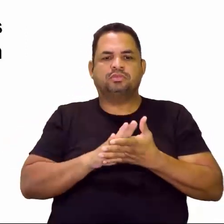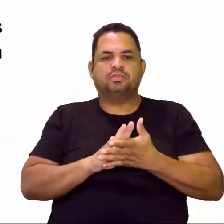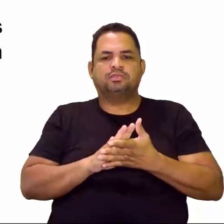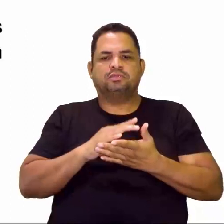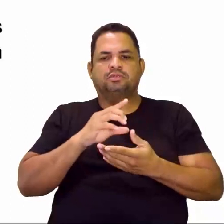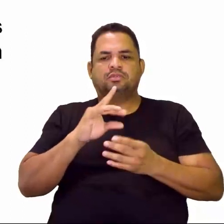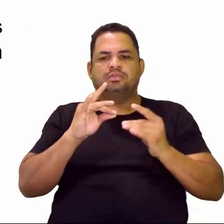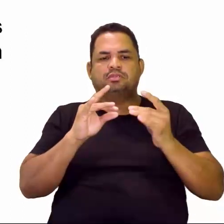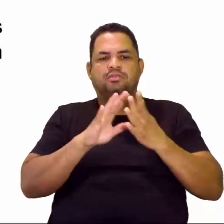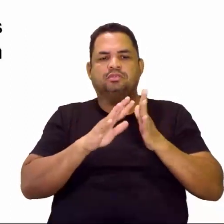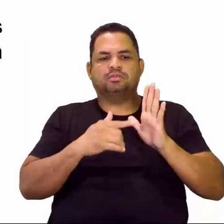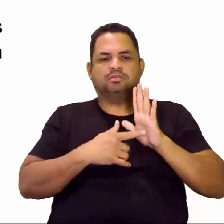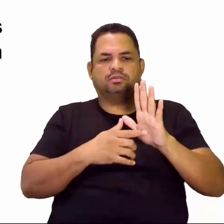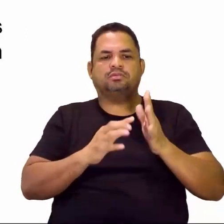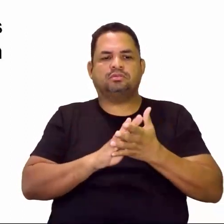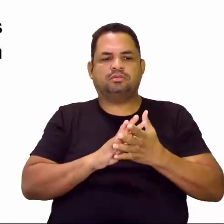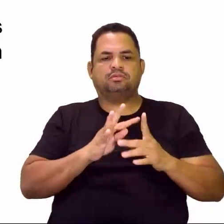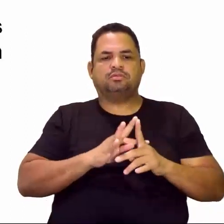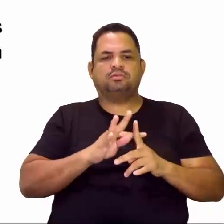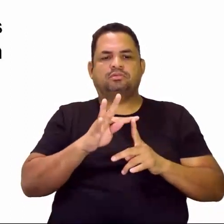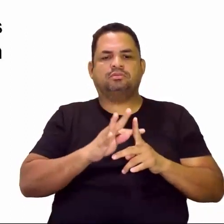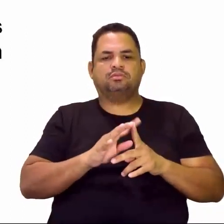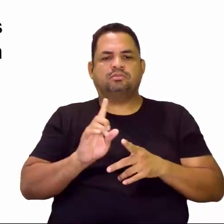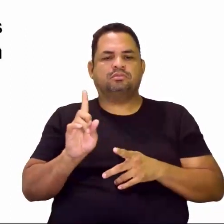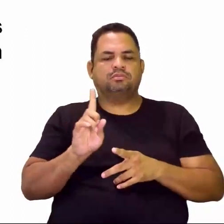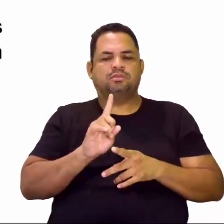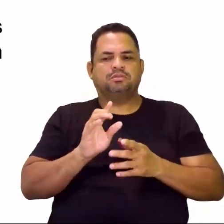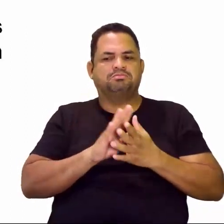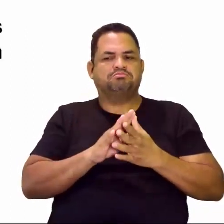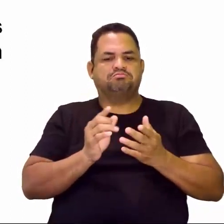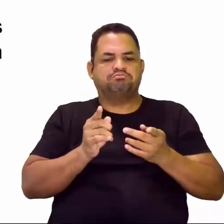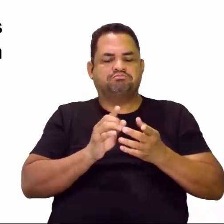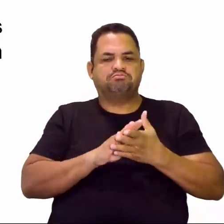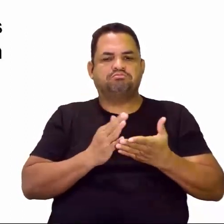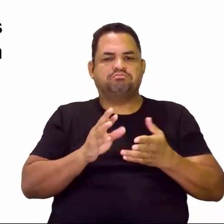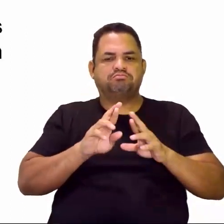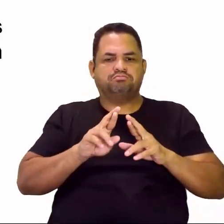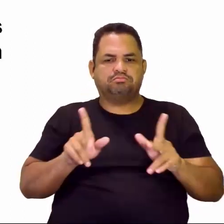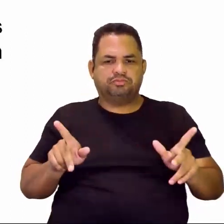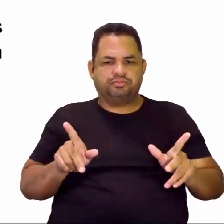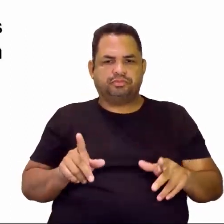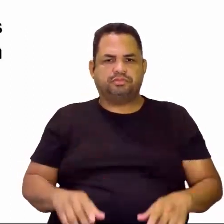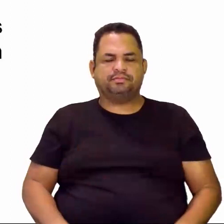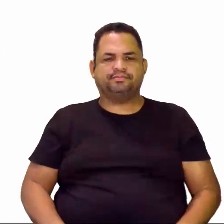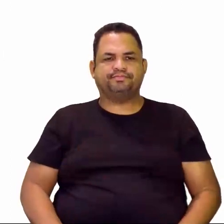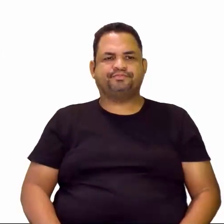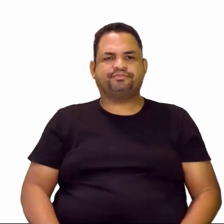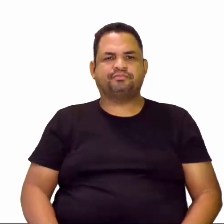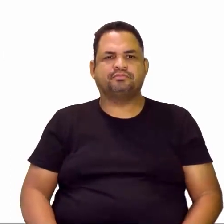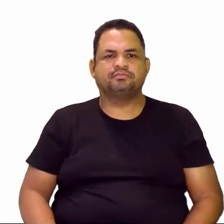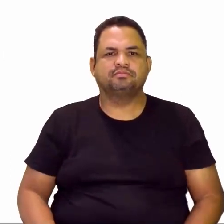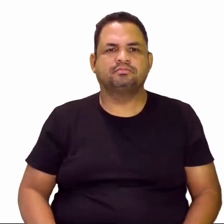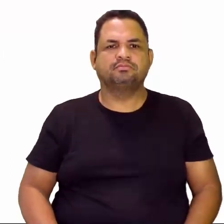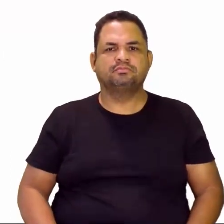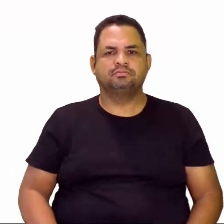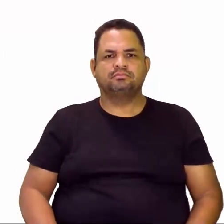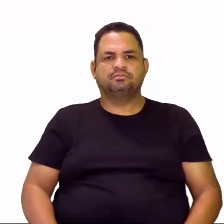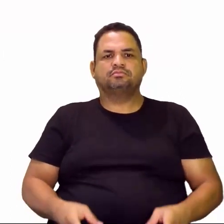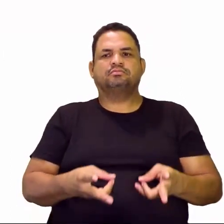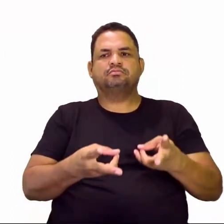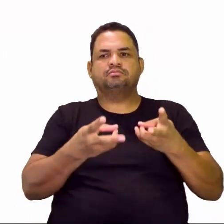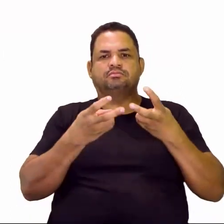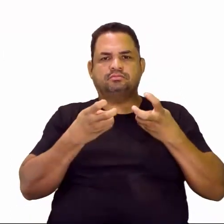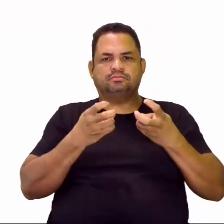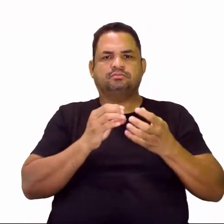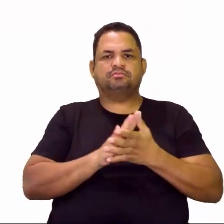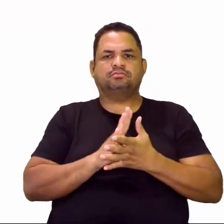miscíveis que apresentam temperatura de ebulição não muito próxima, quer dizer, distantes. E aí, a